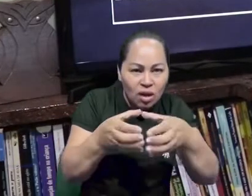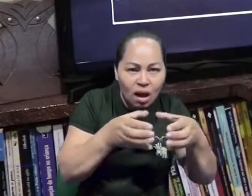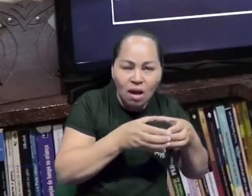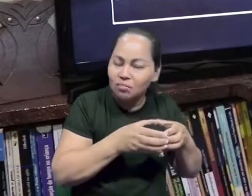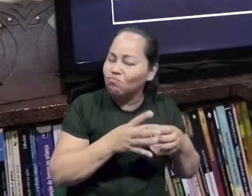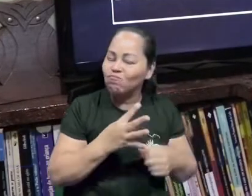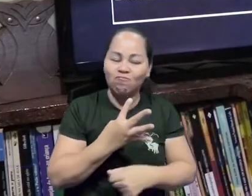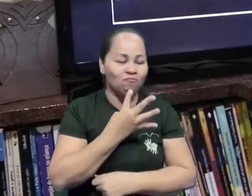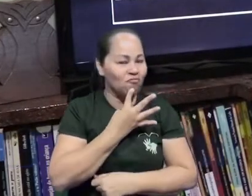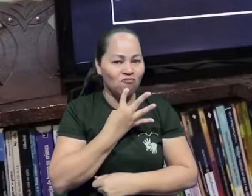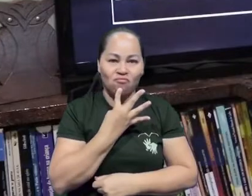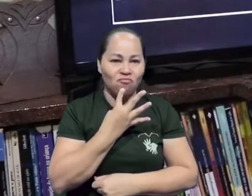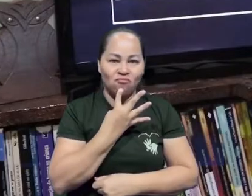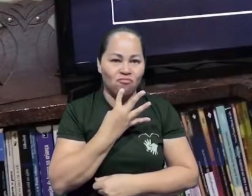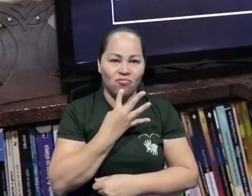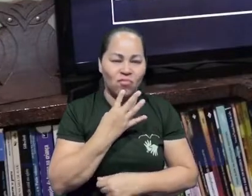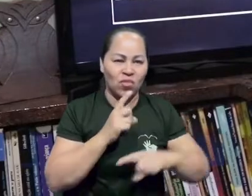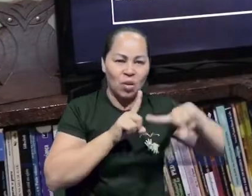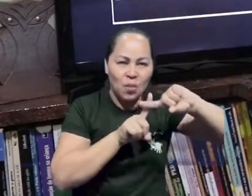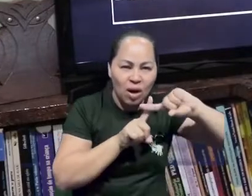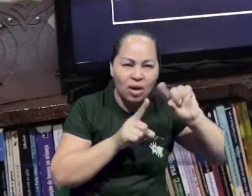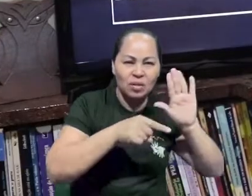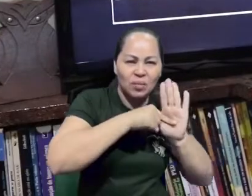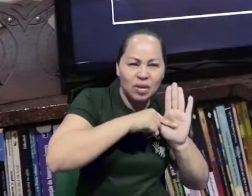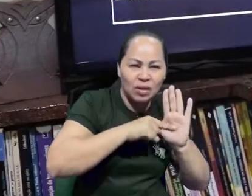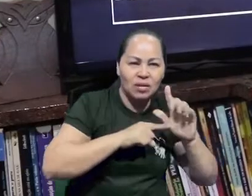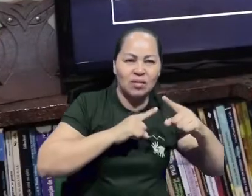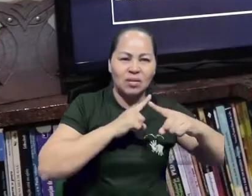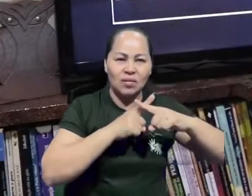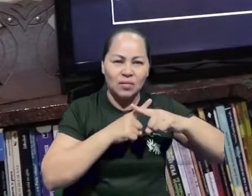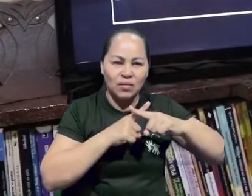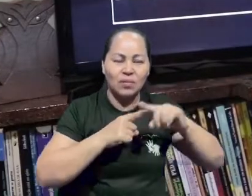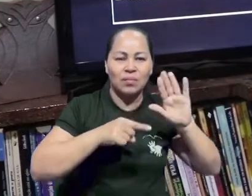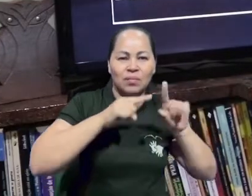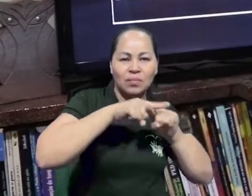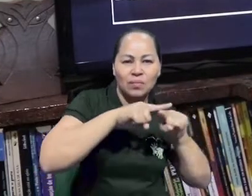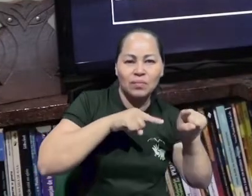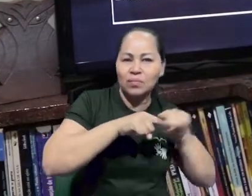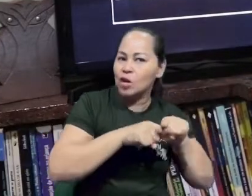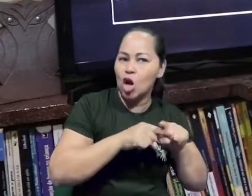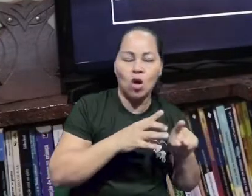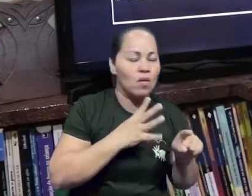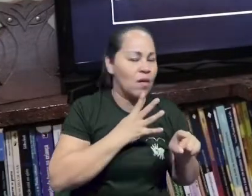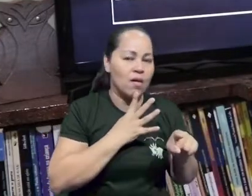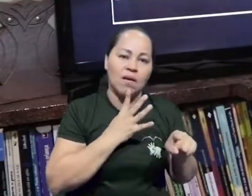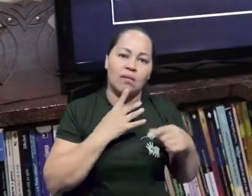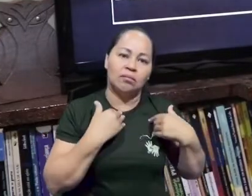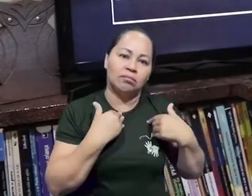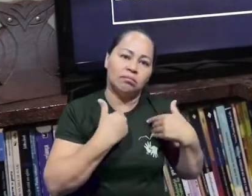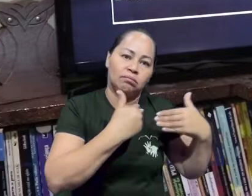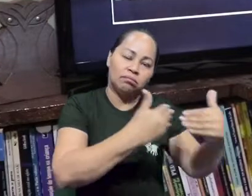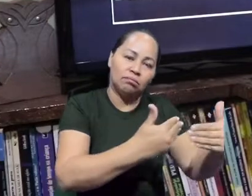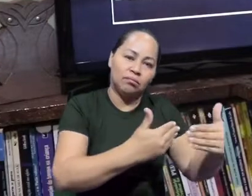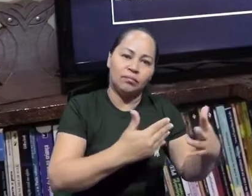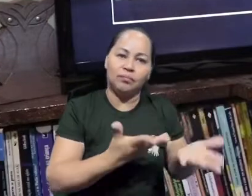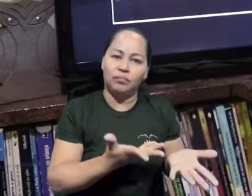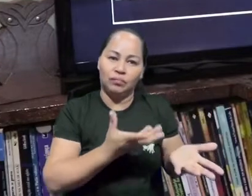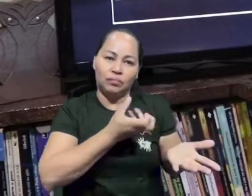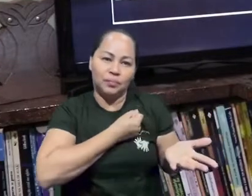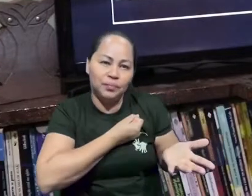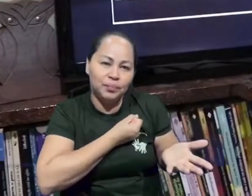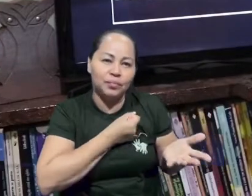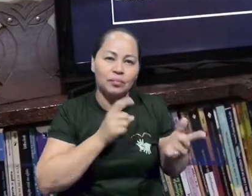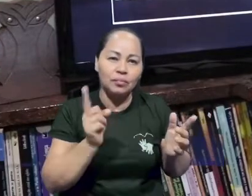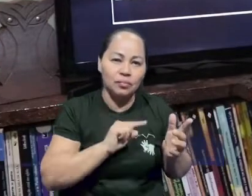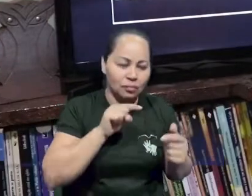quantidades. Desconhece as operações matemáticas. Então, se ele não consegue ver, não tem um raciocínio lógico matemático, conhecimento de numerais,